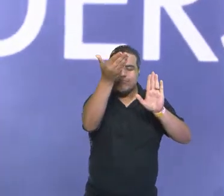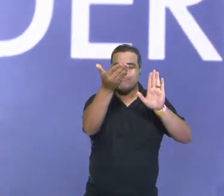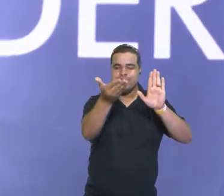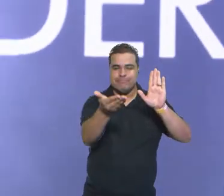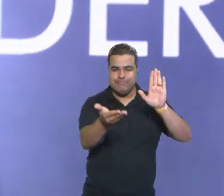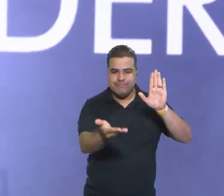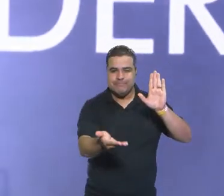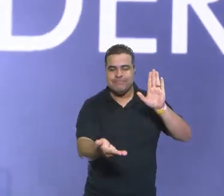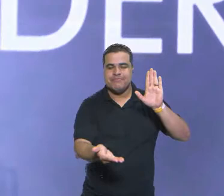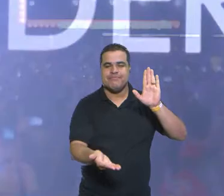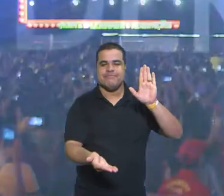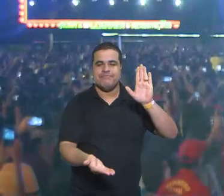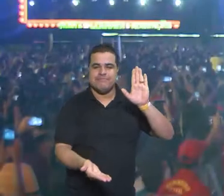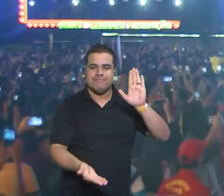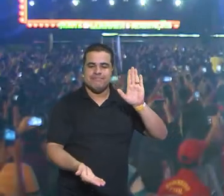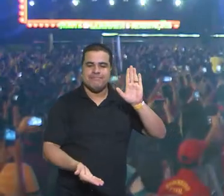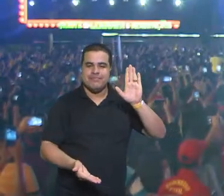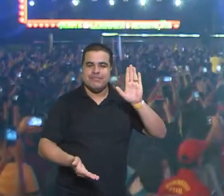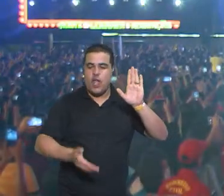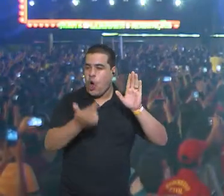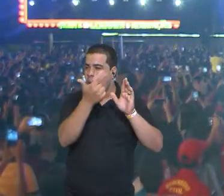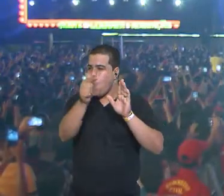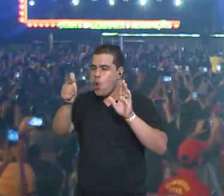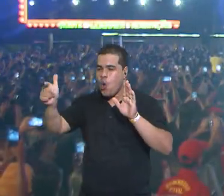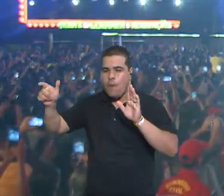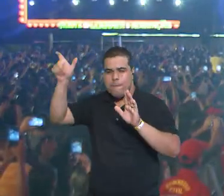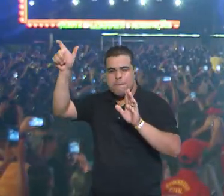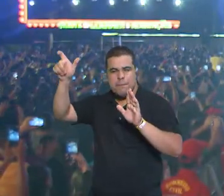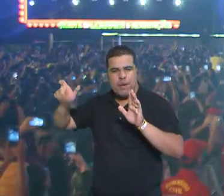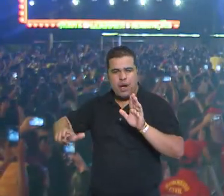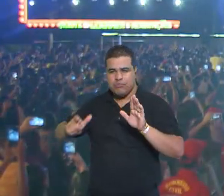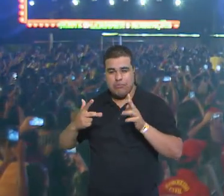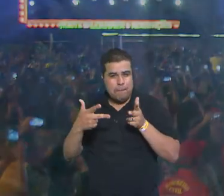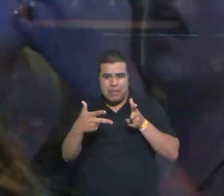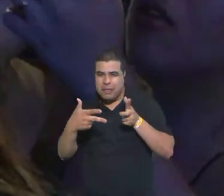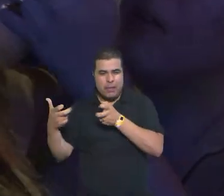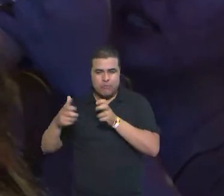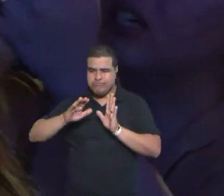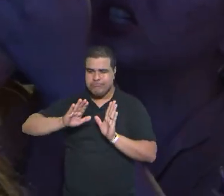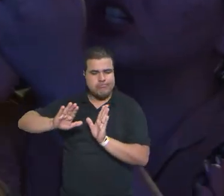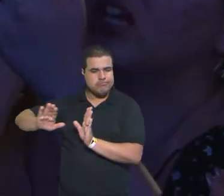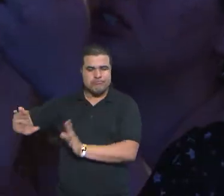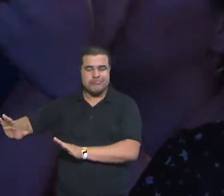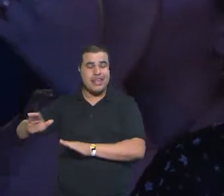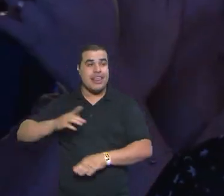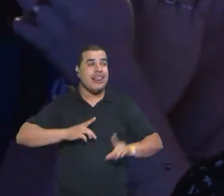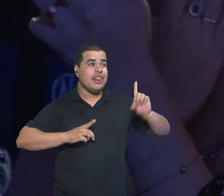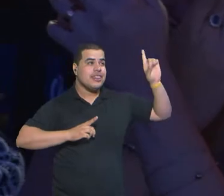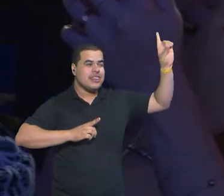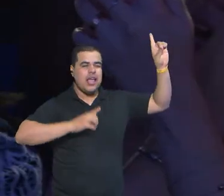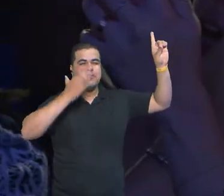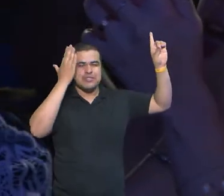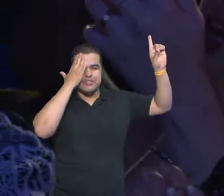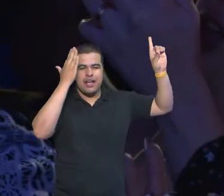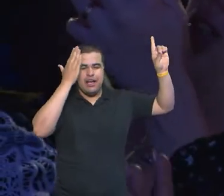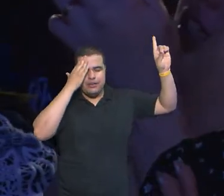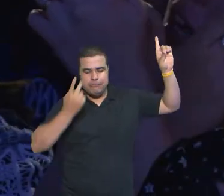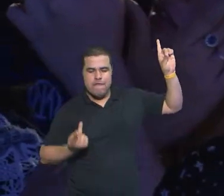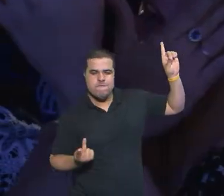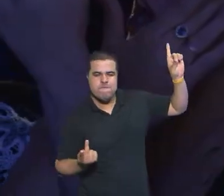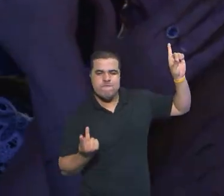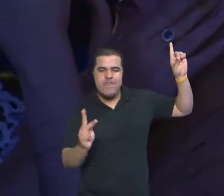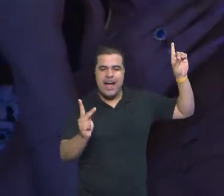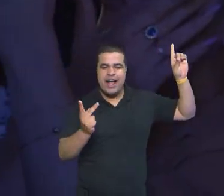Senhor não chore se o mundo ainda é o bastante Deus reconhecer